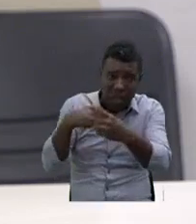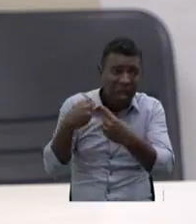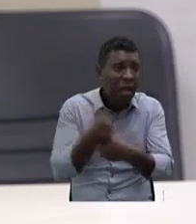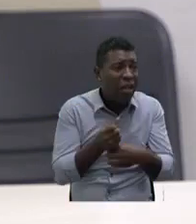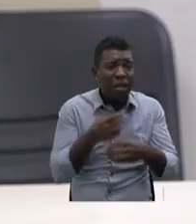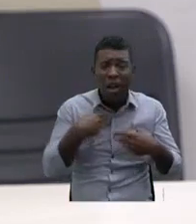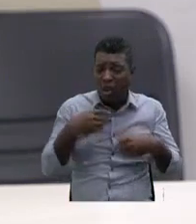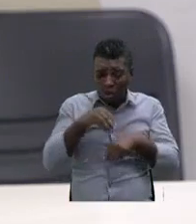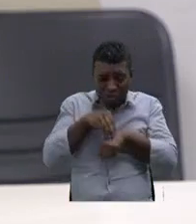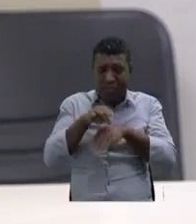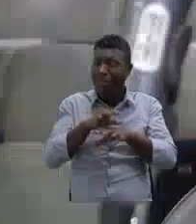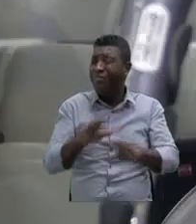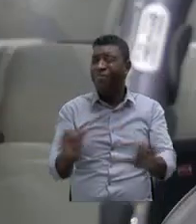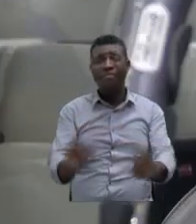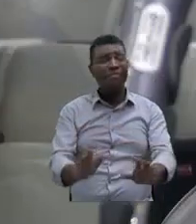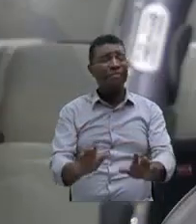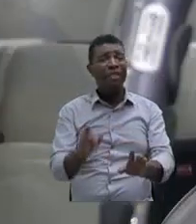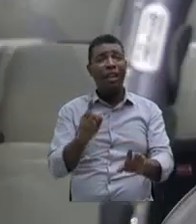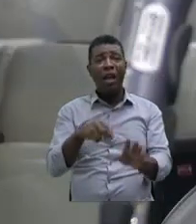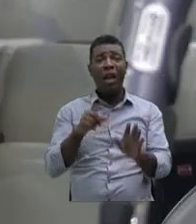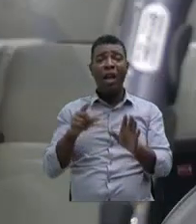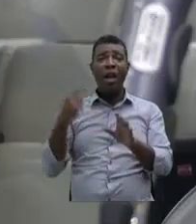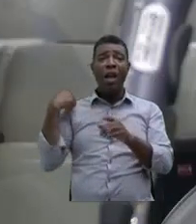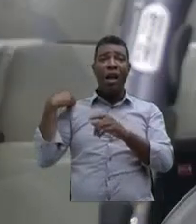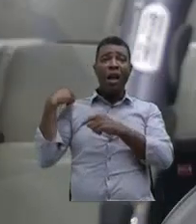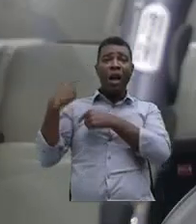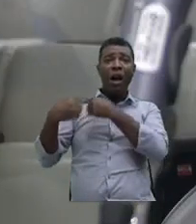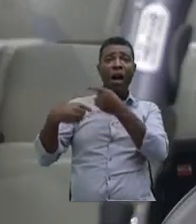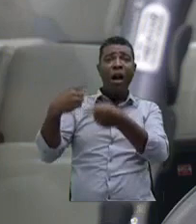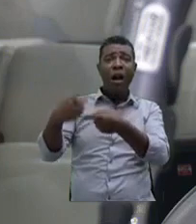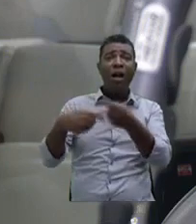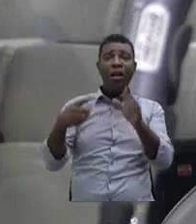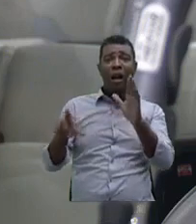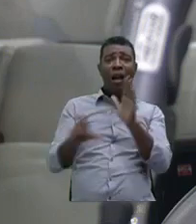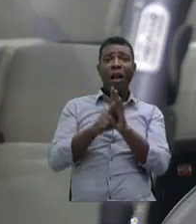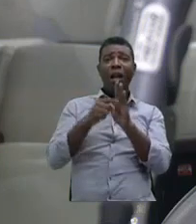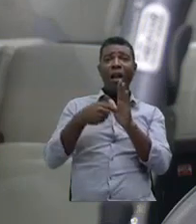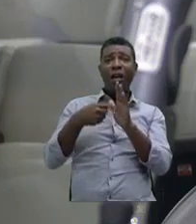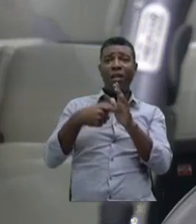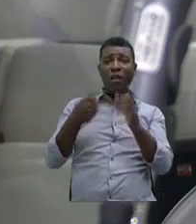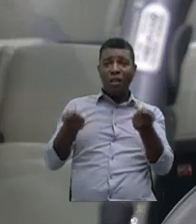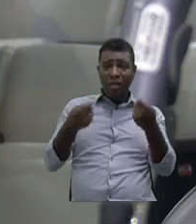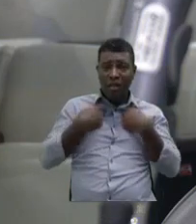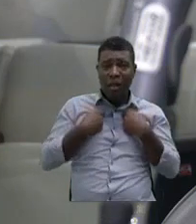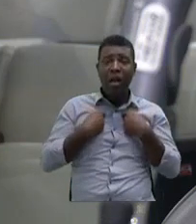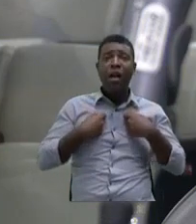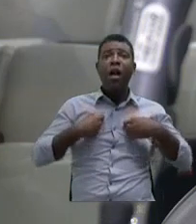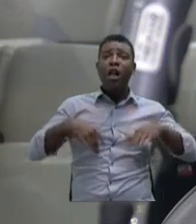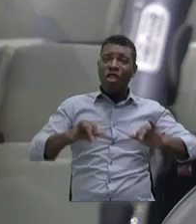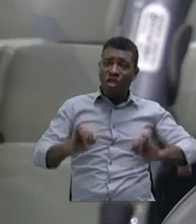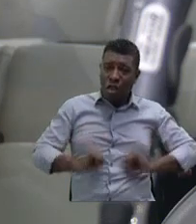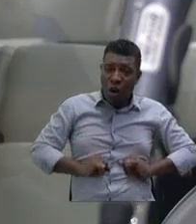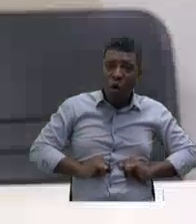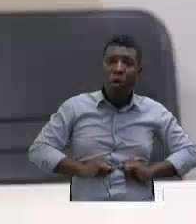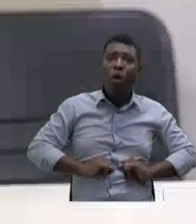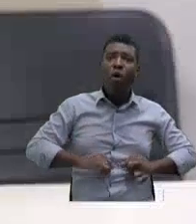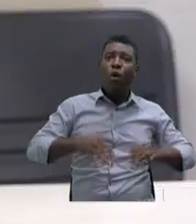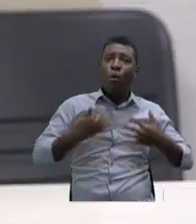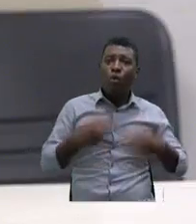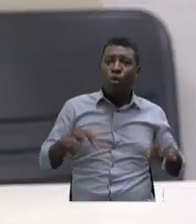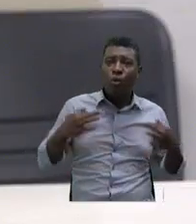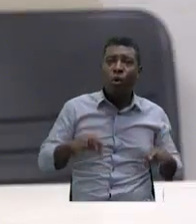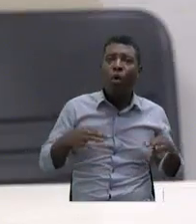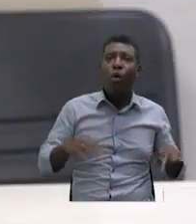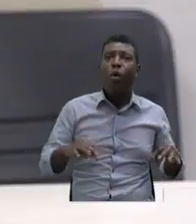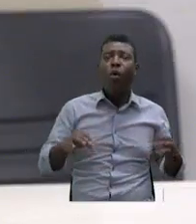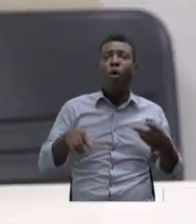gente, que o legado da mineração, como todo legado, nos deixou dores, mazelas, e não deixa solução,